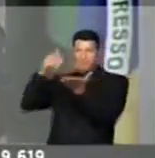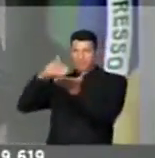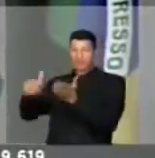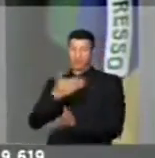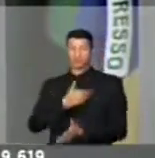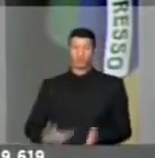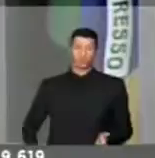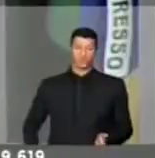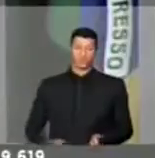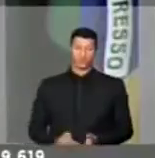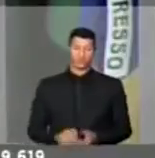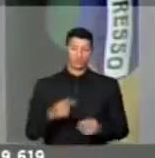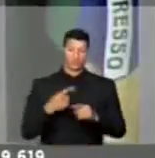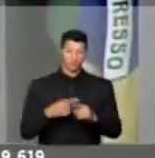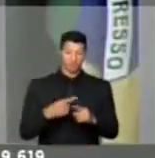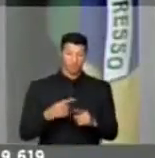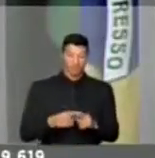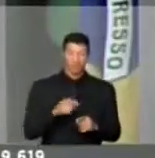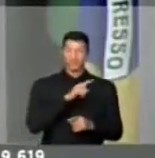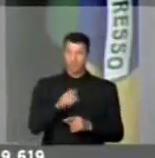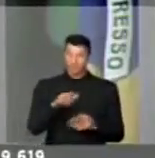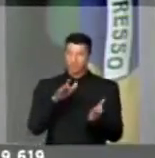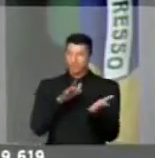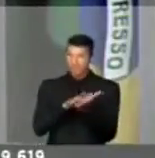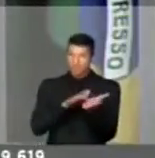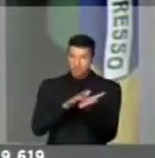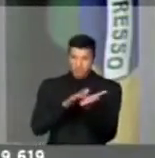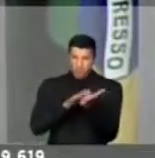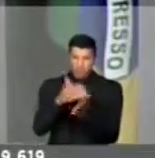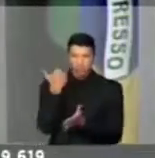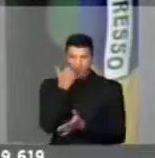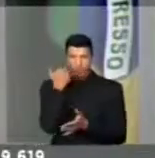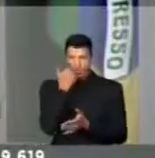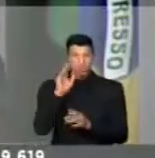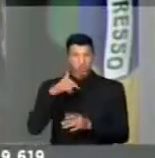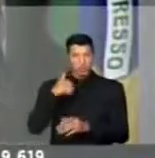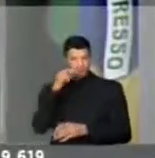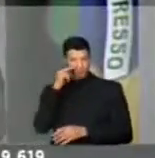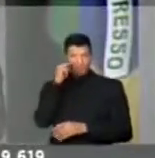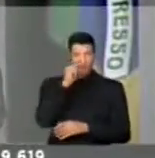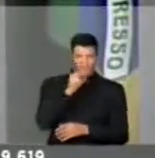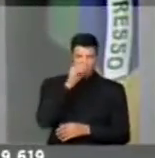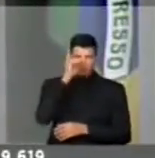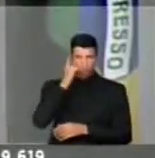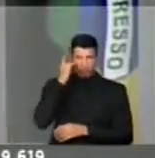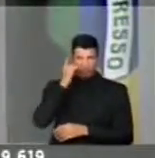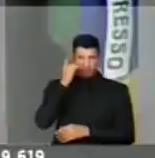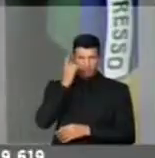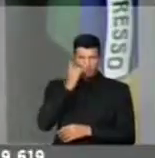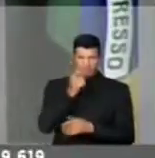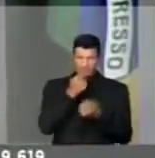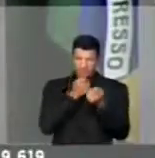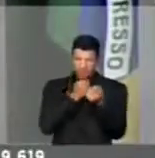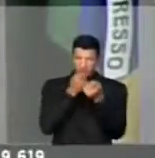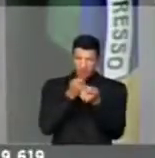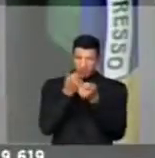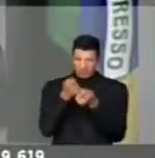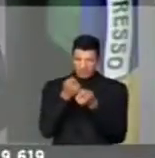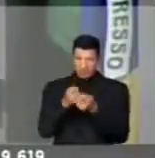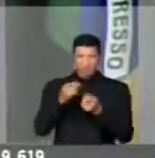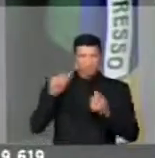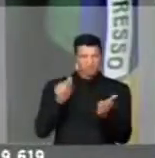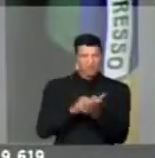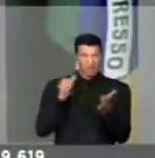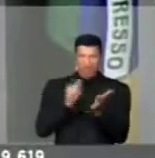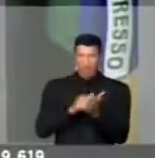do governo, porque são sabotadores. E quando eu vejo os deputados insistirem, batendo na